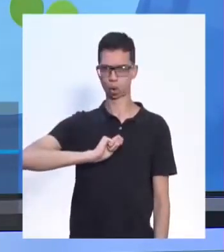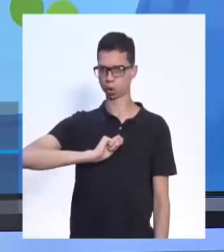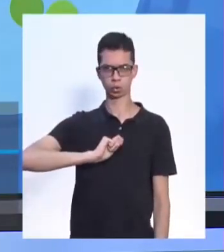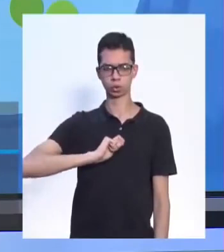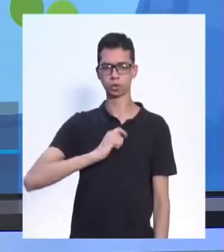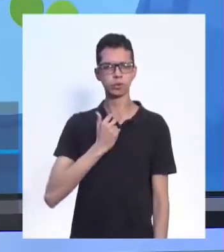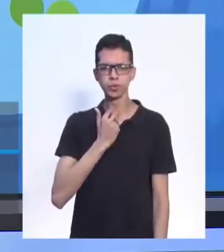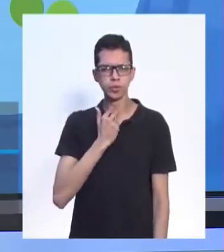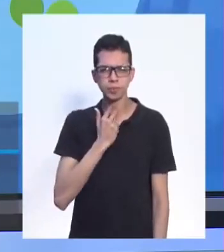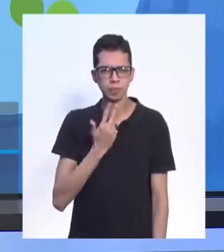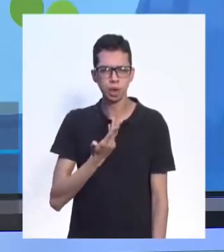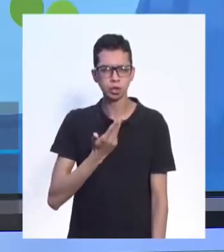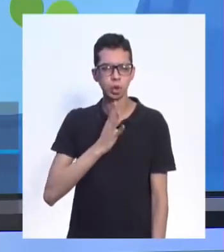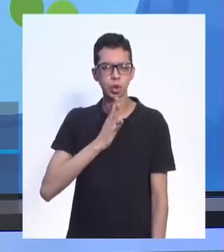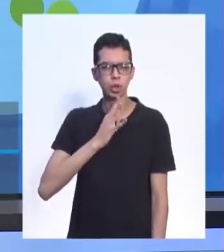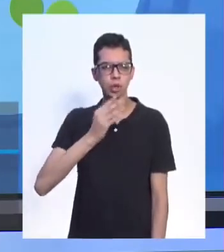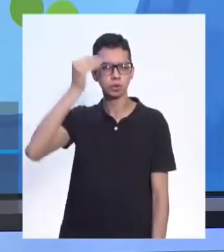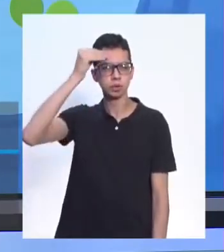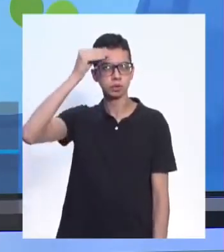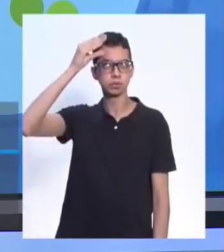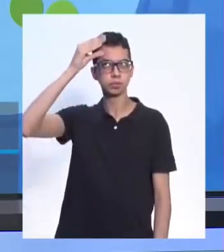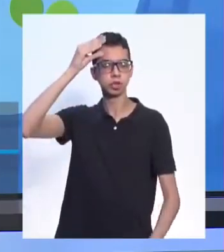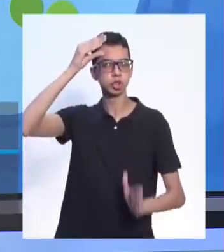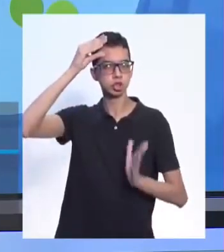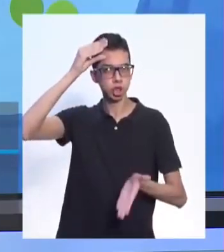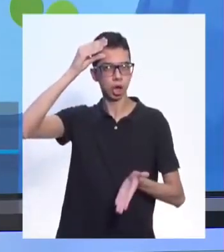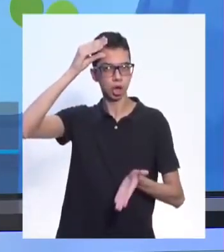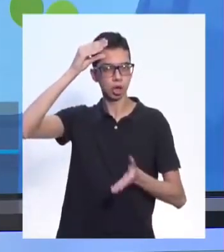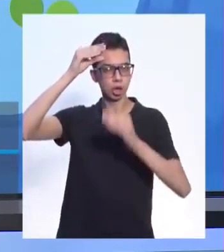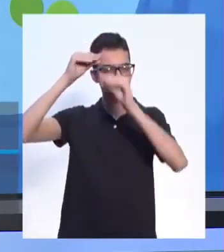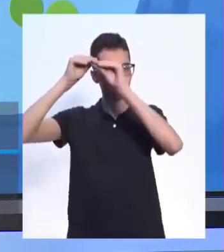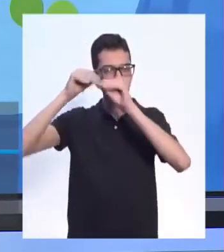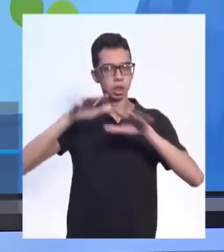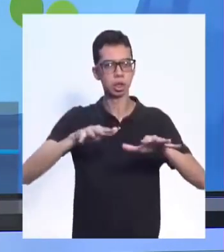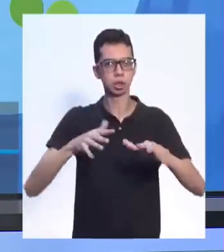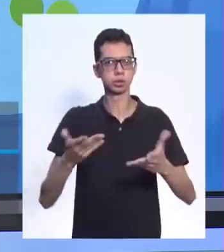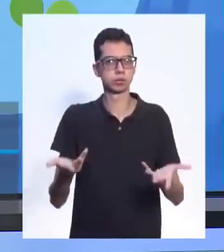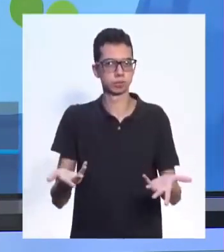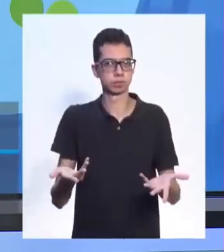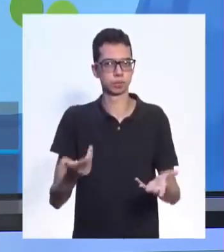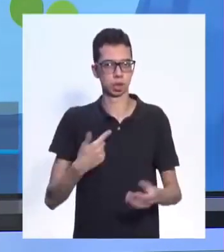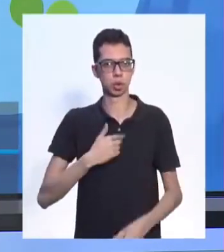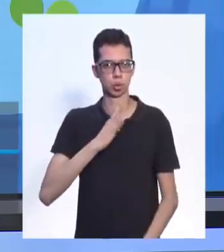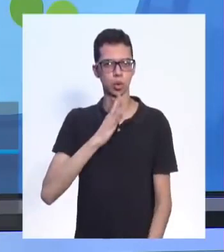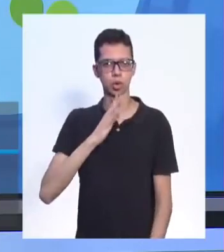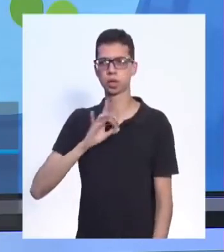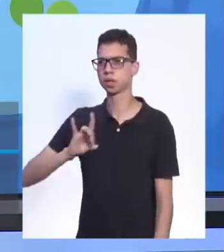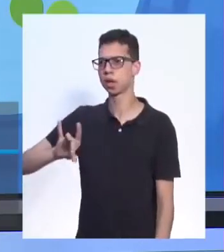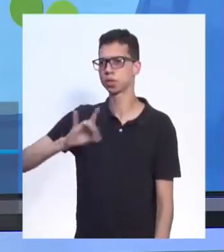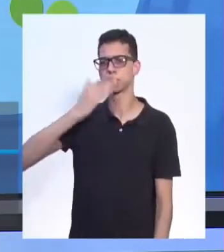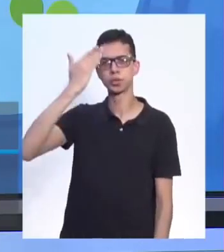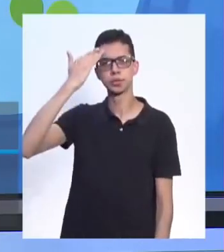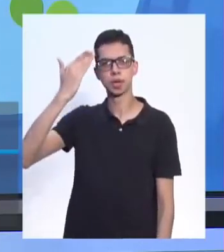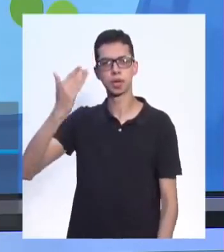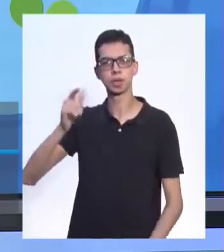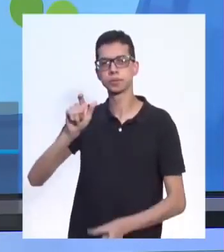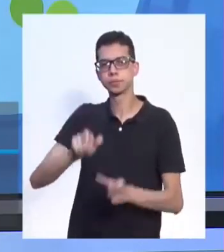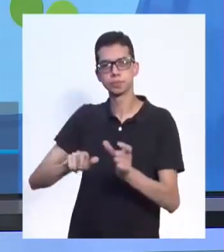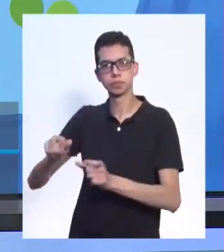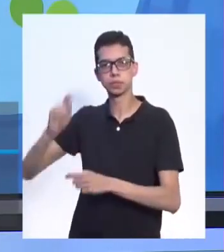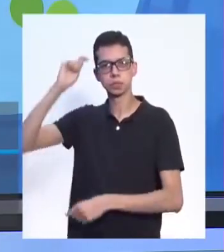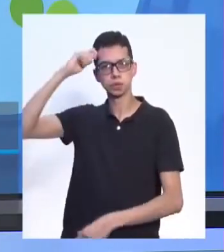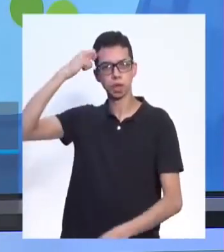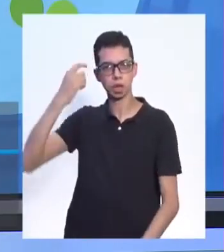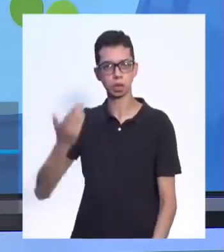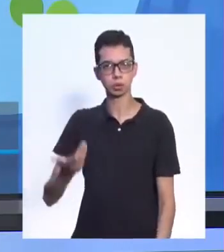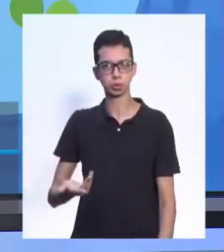algum conhecimento que eu tenha pego de fontes negras, né? Seria absurdo se eu